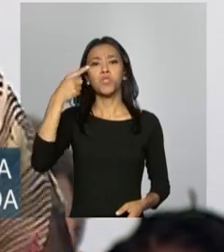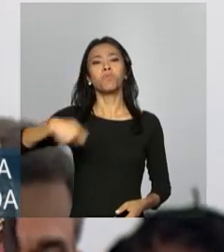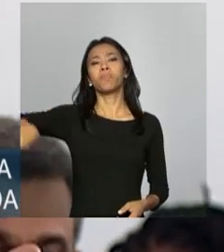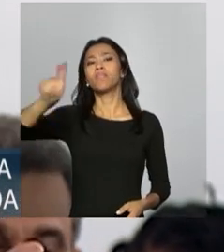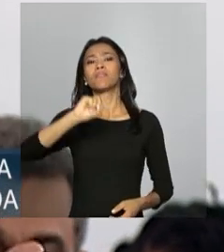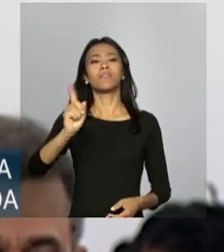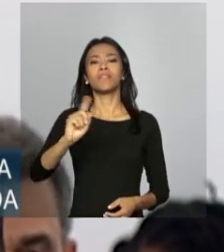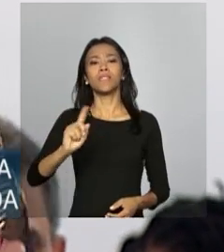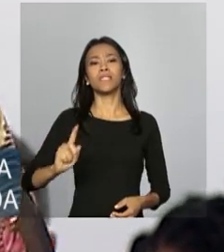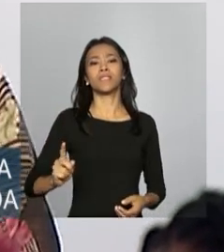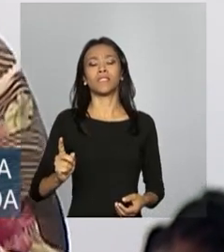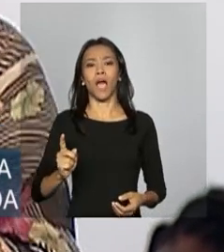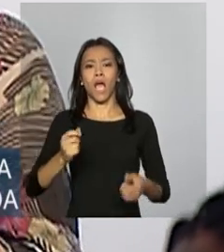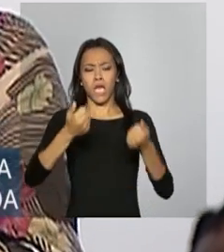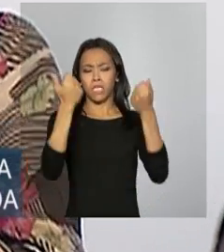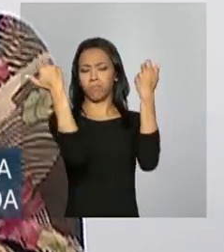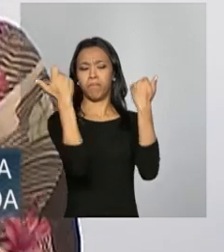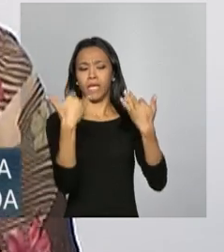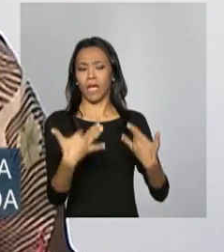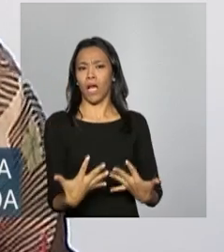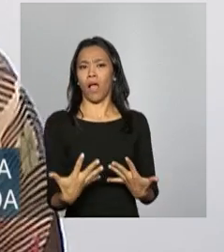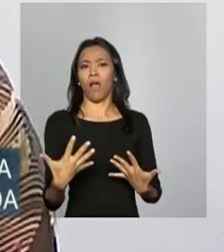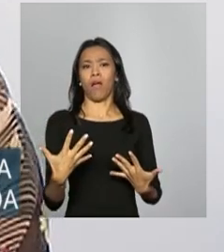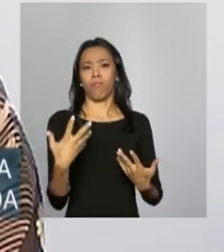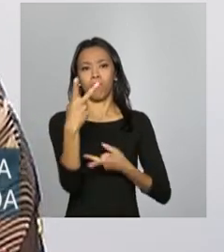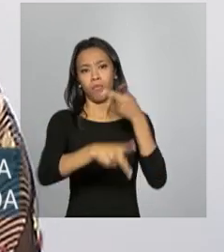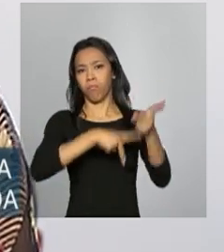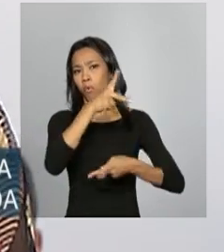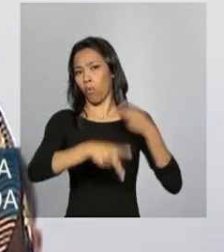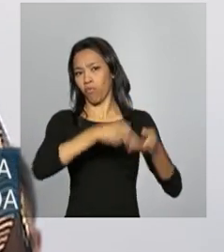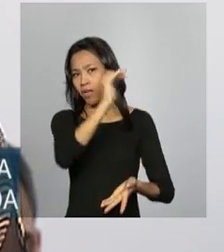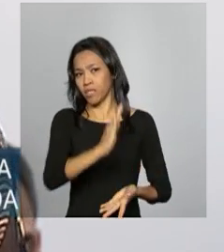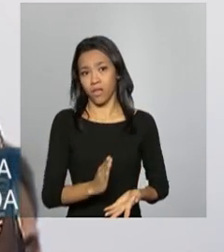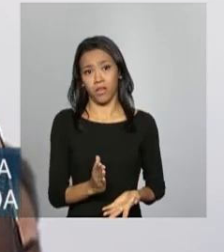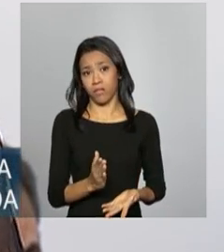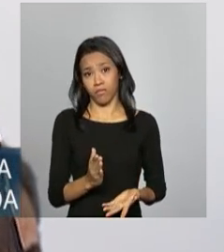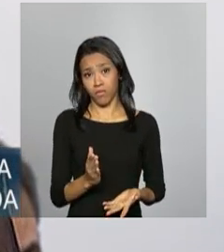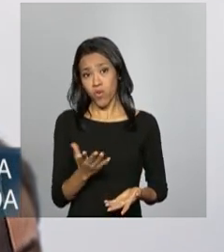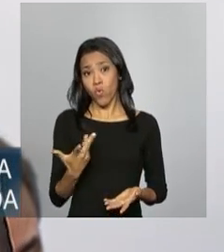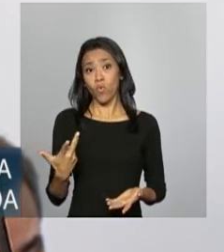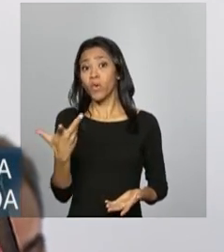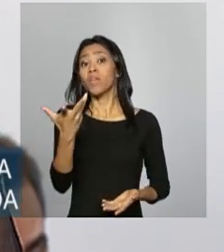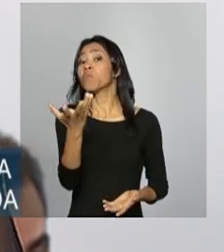povo brasileiro. Você não tem de explicar para o povo brasileiro o que você vai